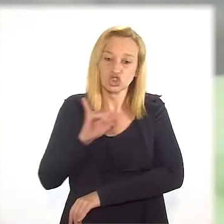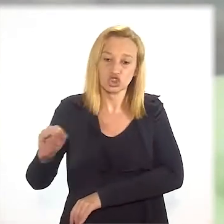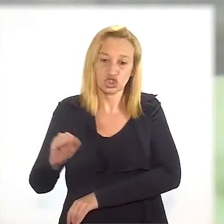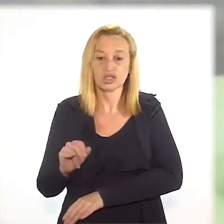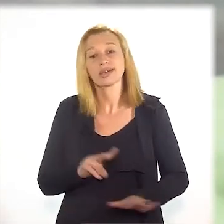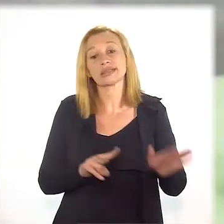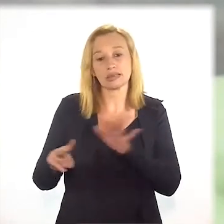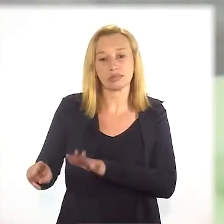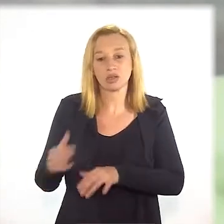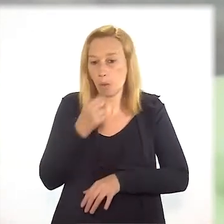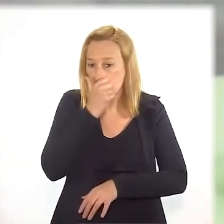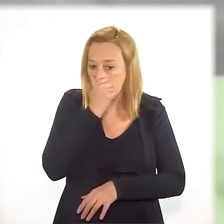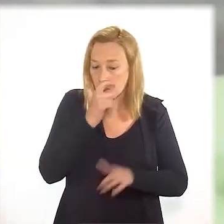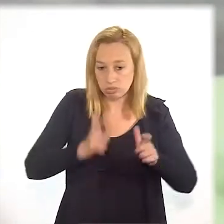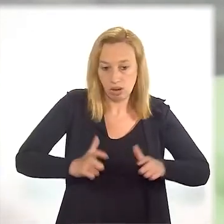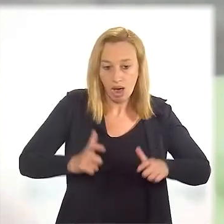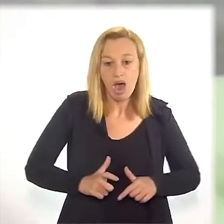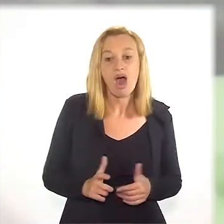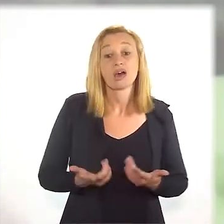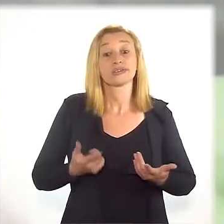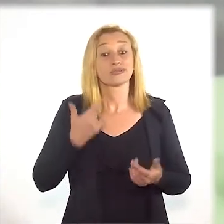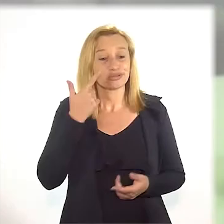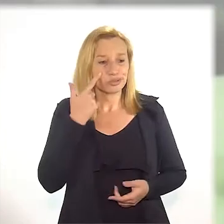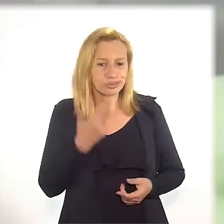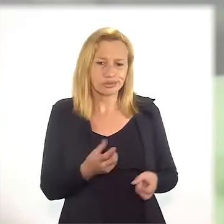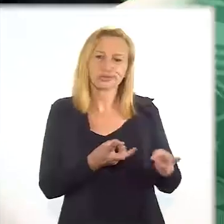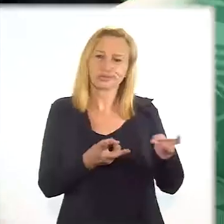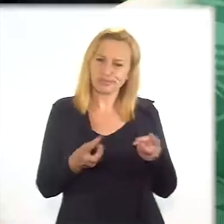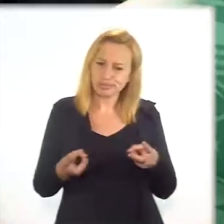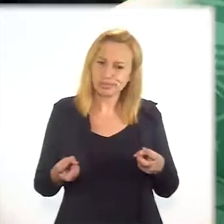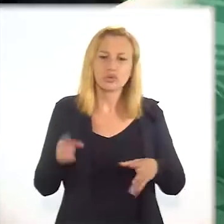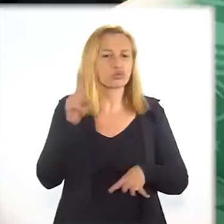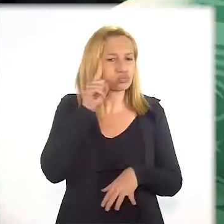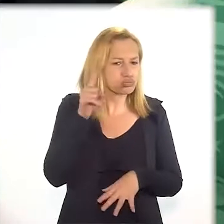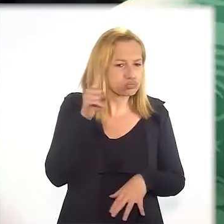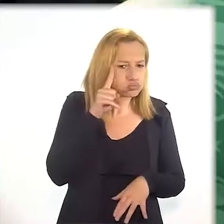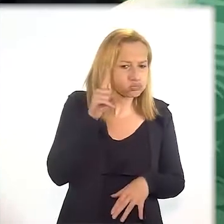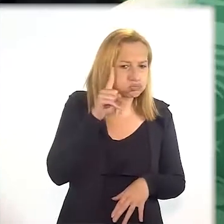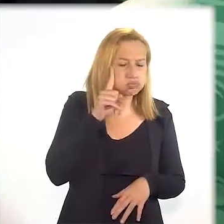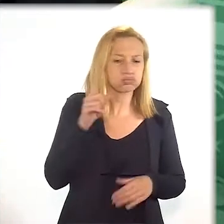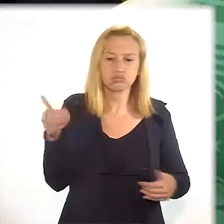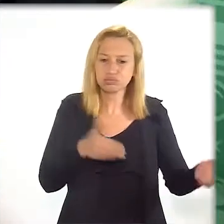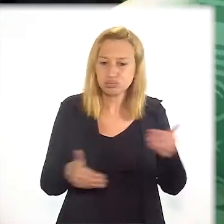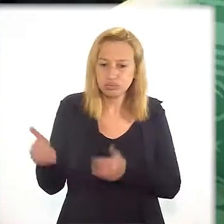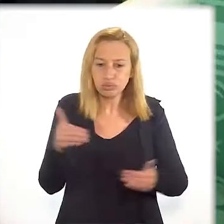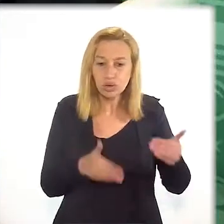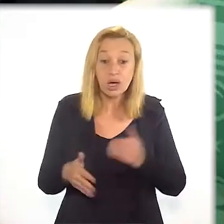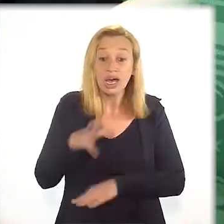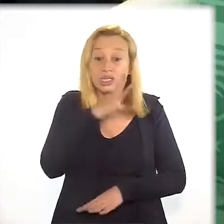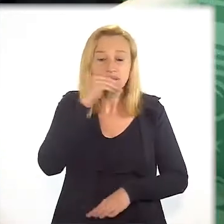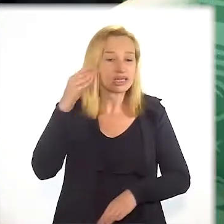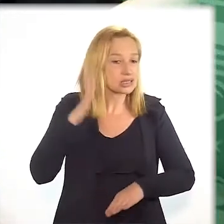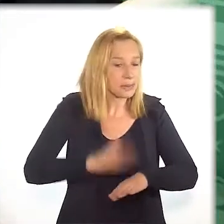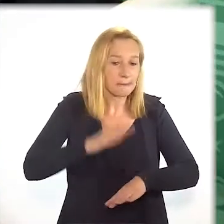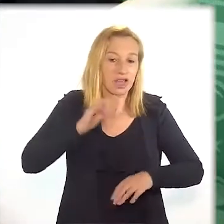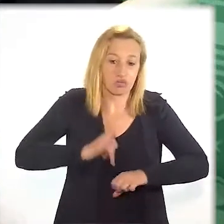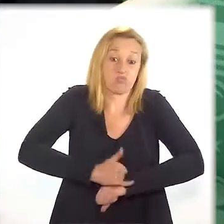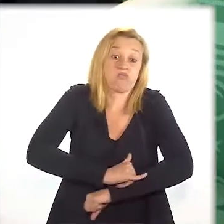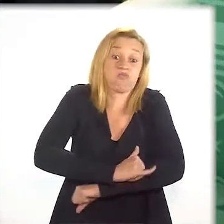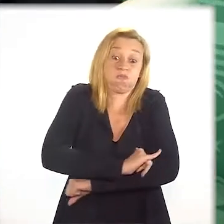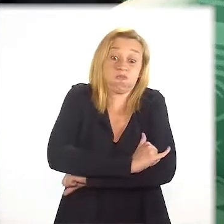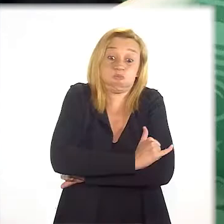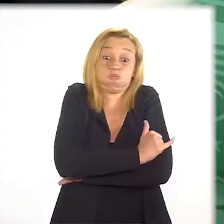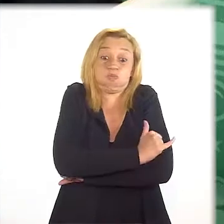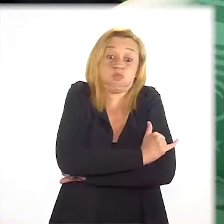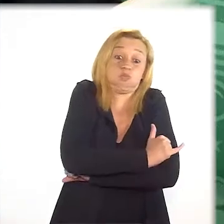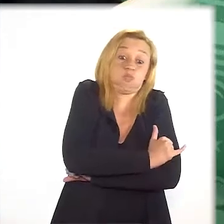cheios. Enfim, então, a obesidade a gente está sentindo nos atendimentos do dia a dia, que a cada dia chegam adolescentes mais graves, já